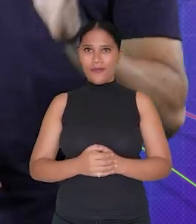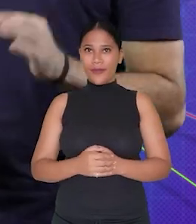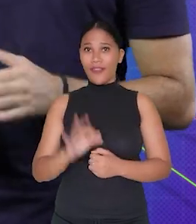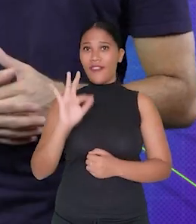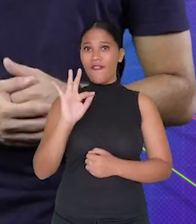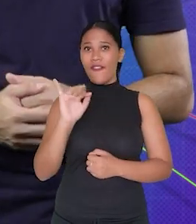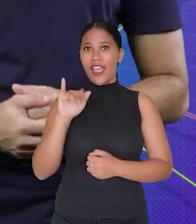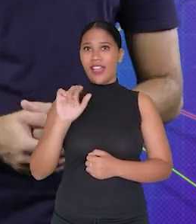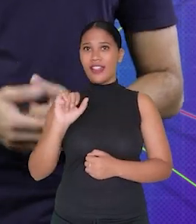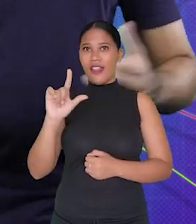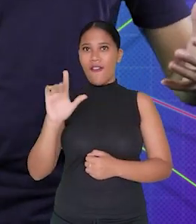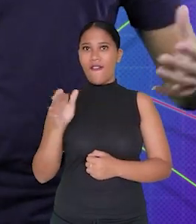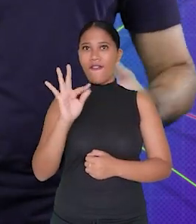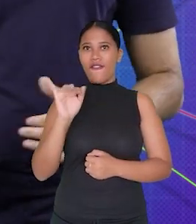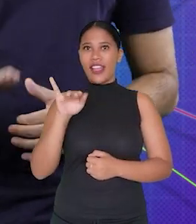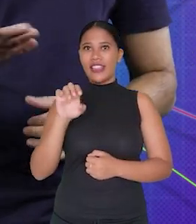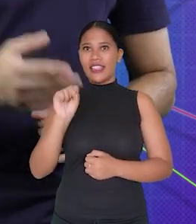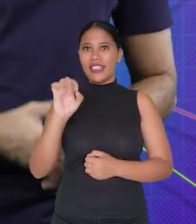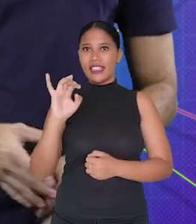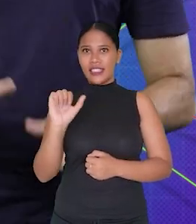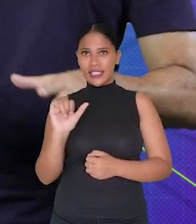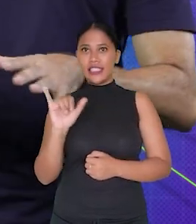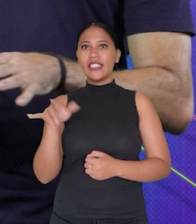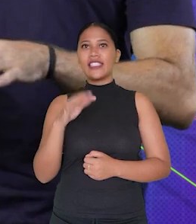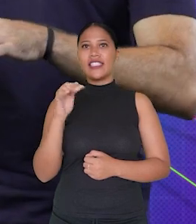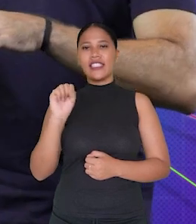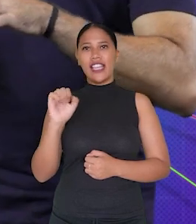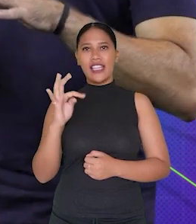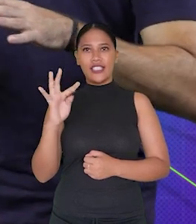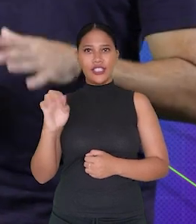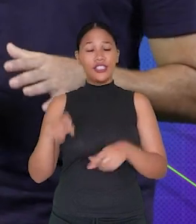Final Fantasy VII. Esse jogo de RPG é